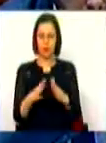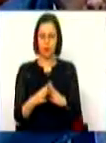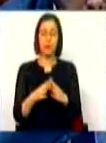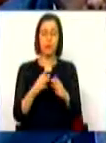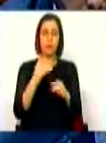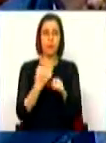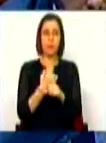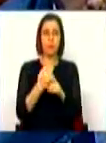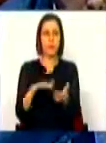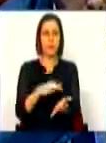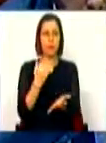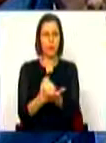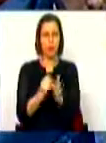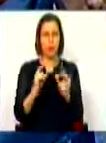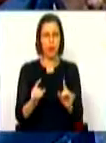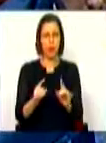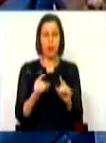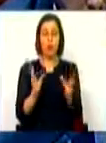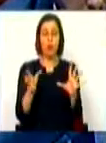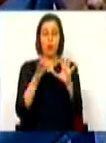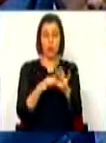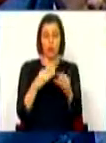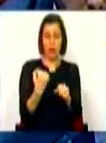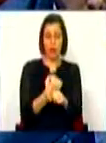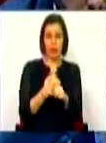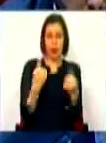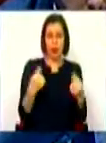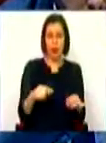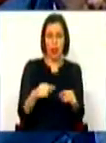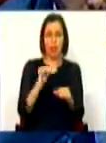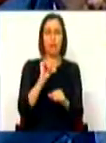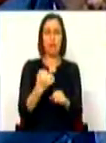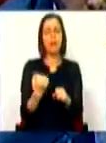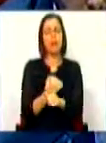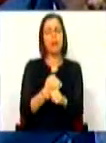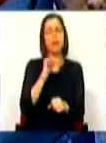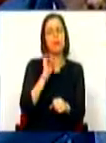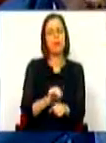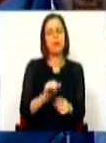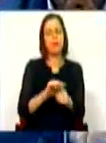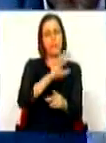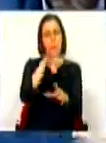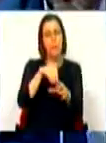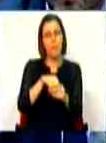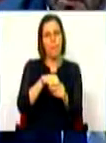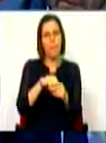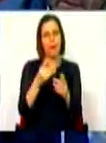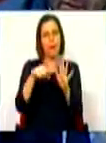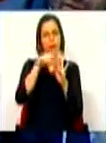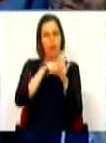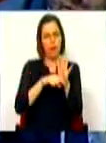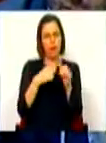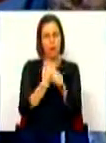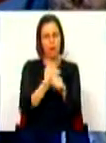São funções permanentes. O vínculo de trabalho que existe é um vínculo de trabalho que inclui os critérios